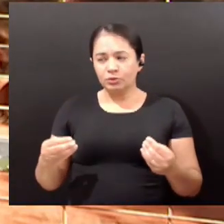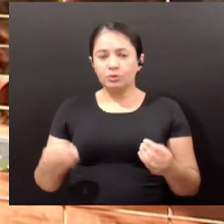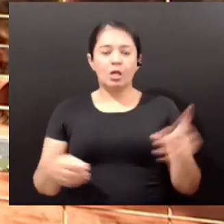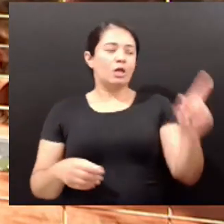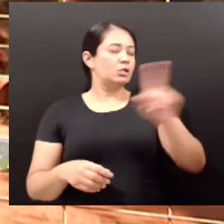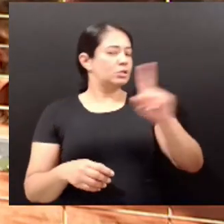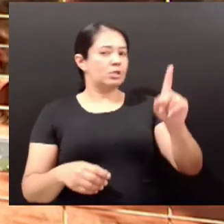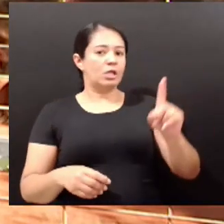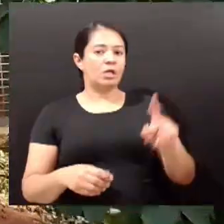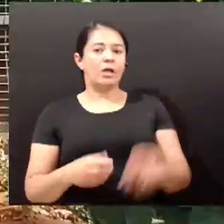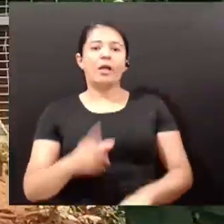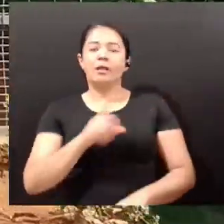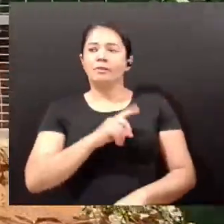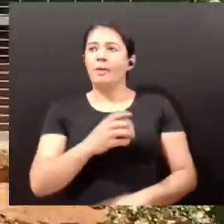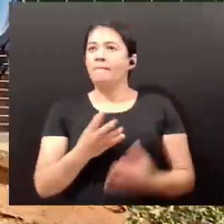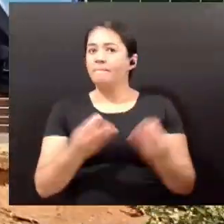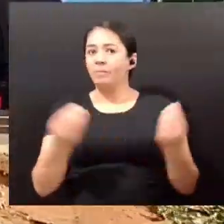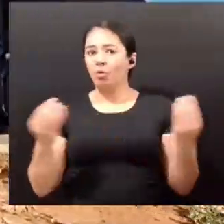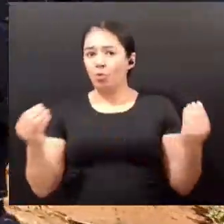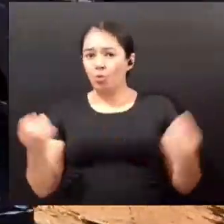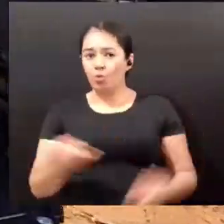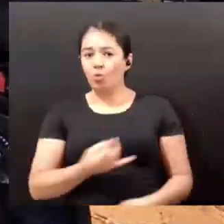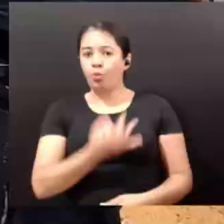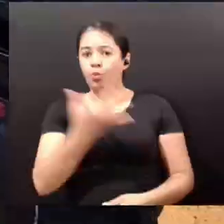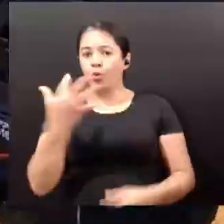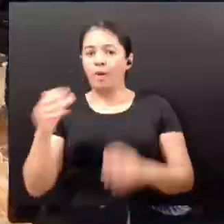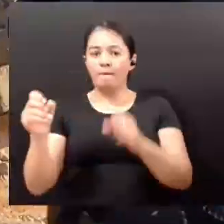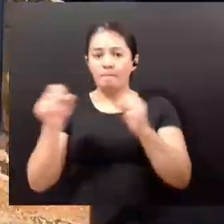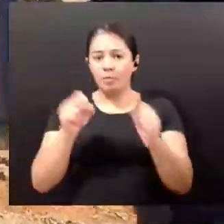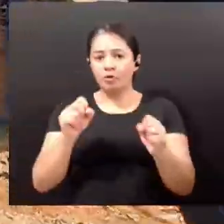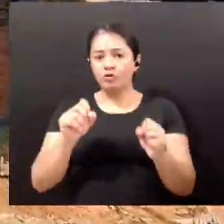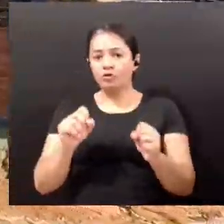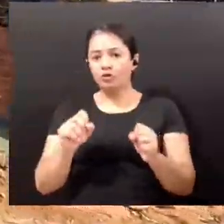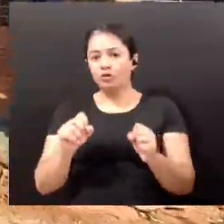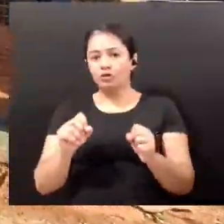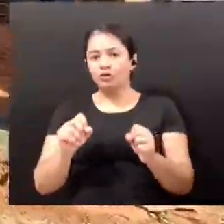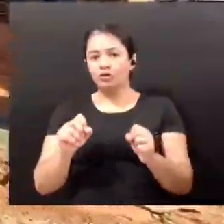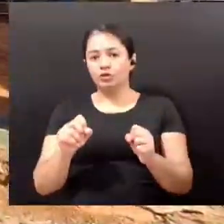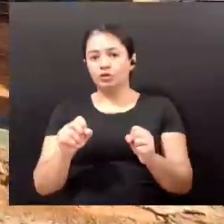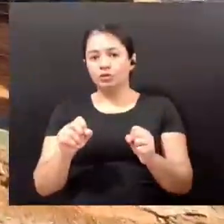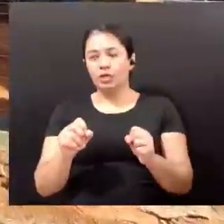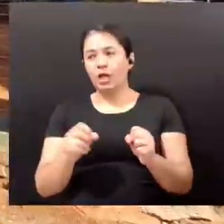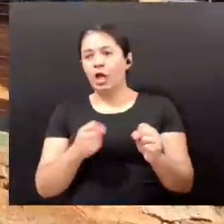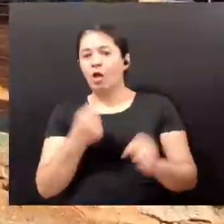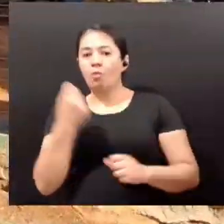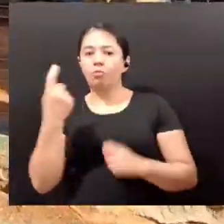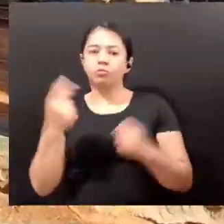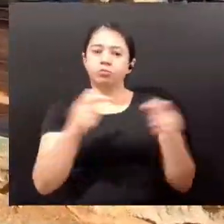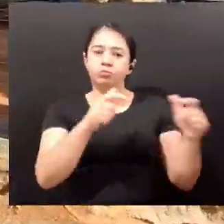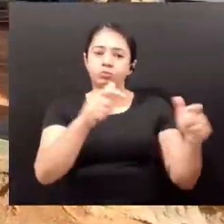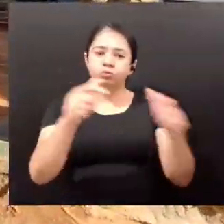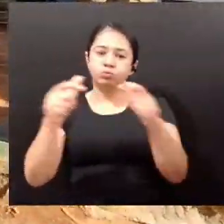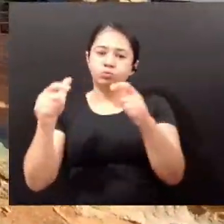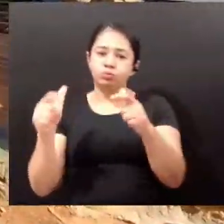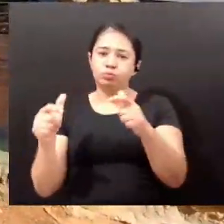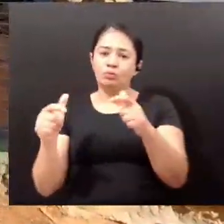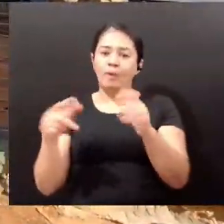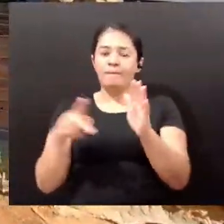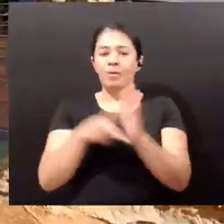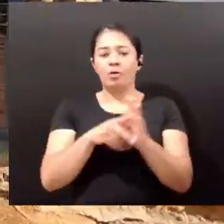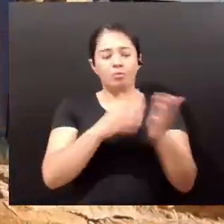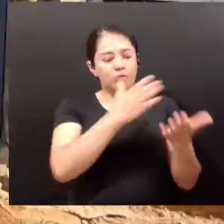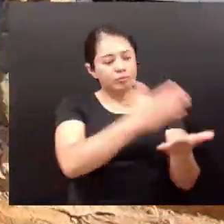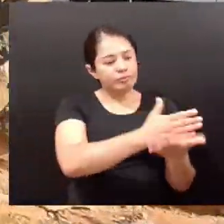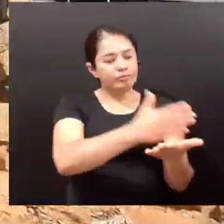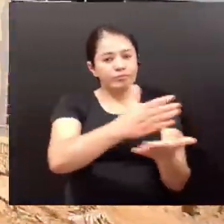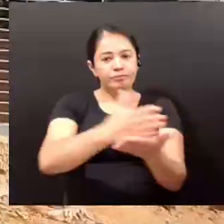abundante, pode ter alguns lugares da divisão da onde ela